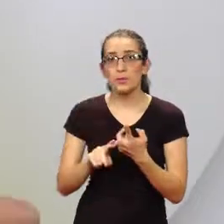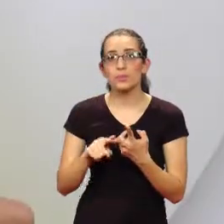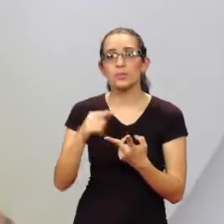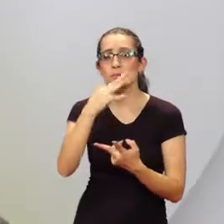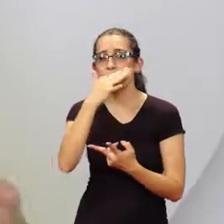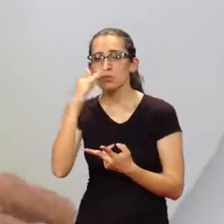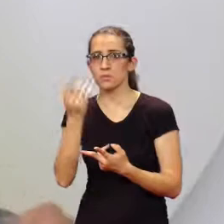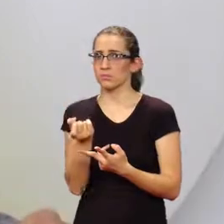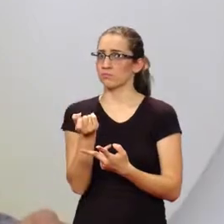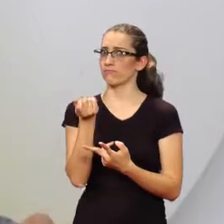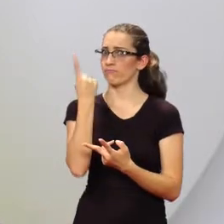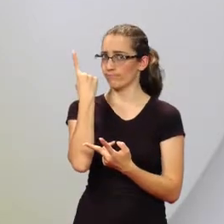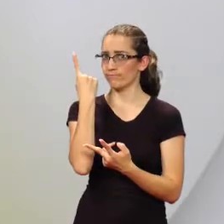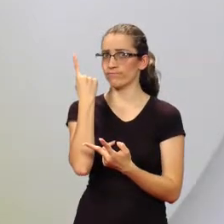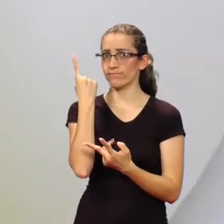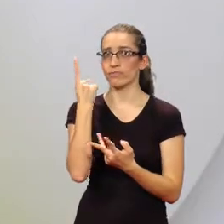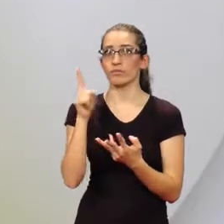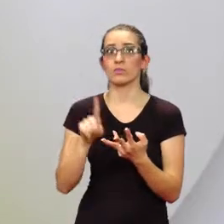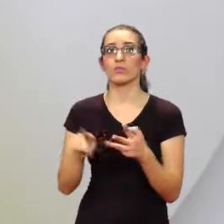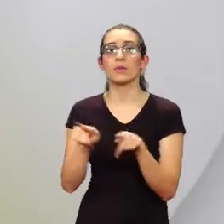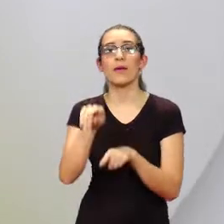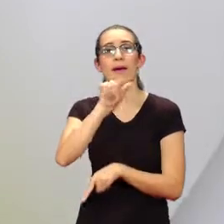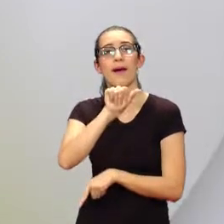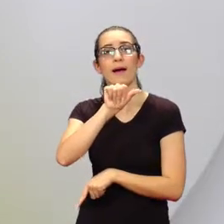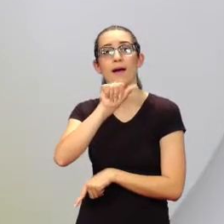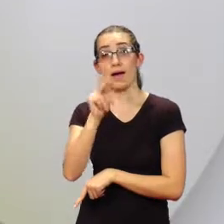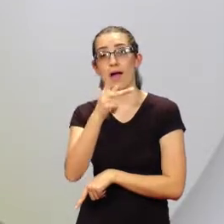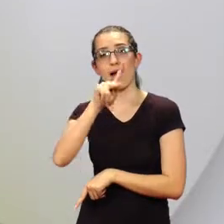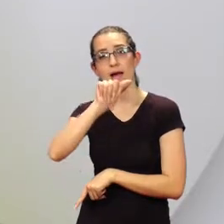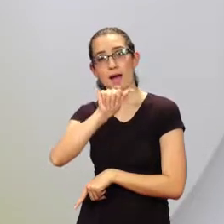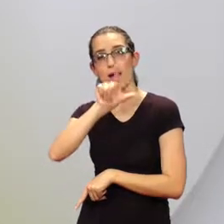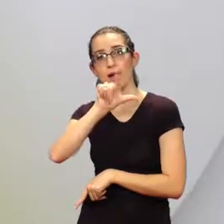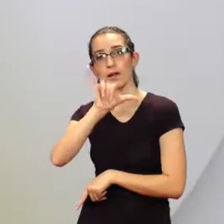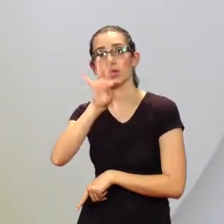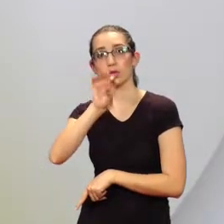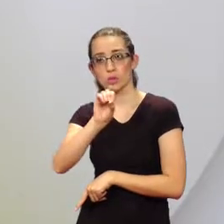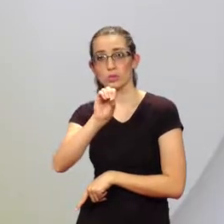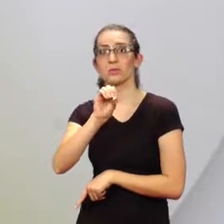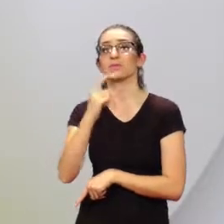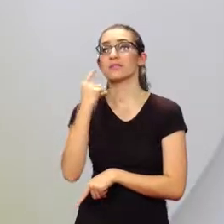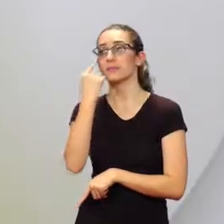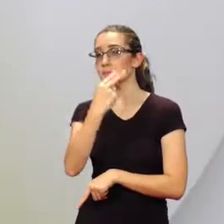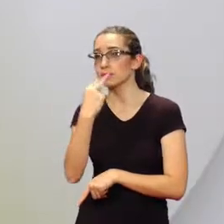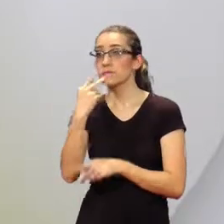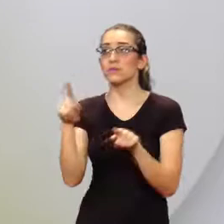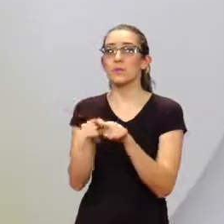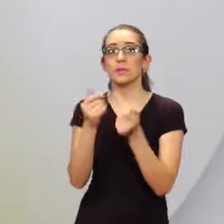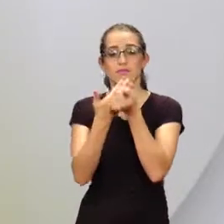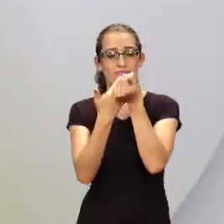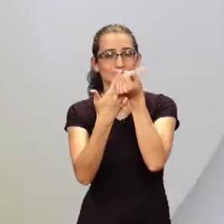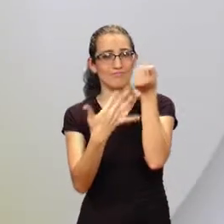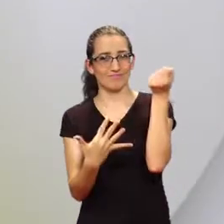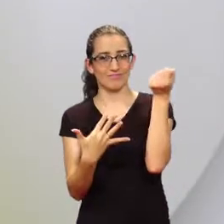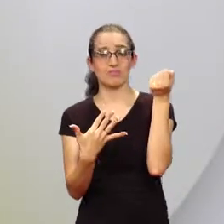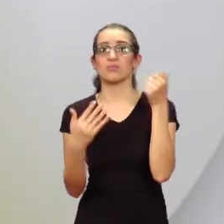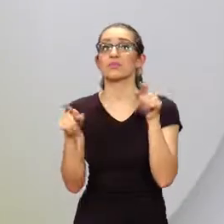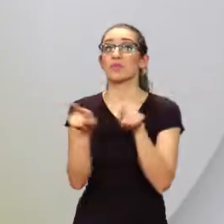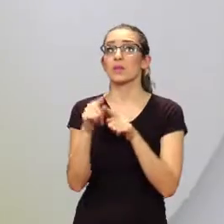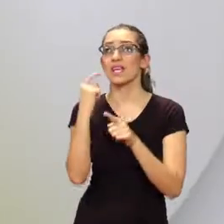movimentação, alteração de odor, de hálito, mobilidade